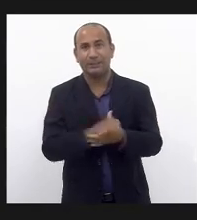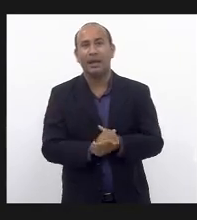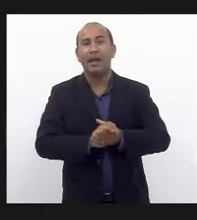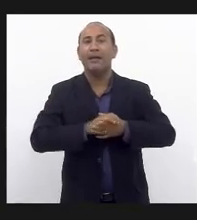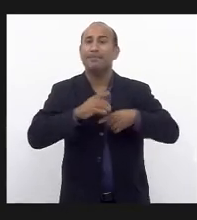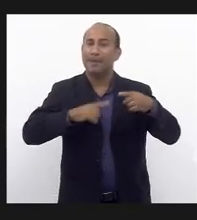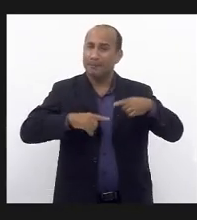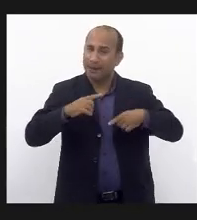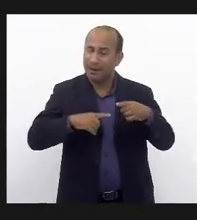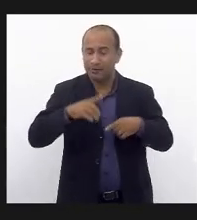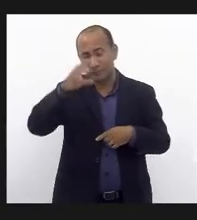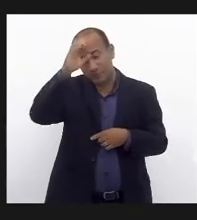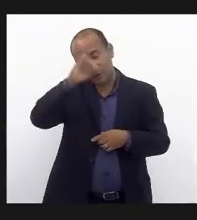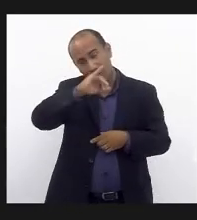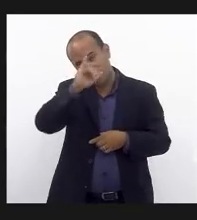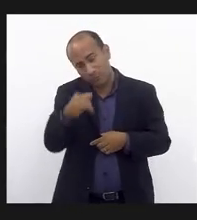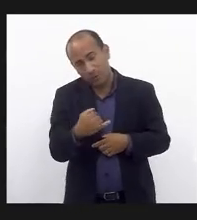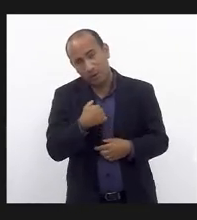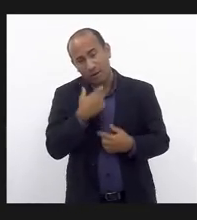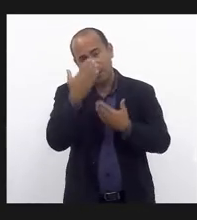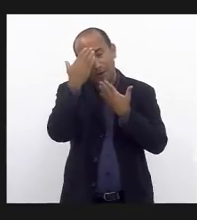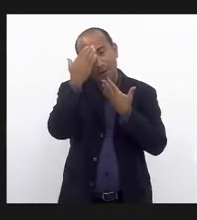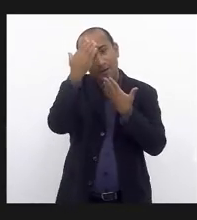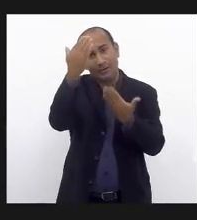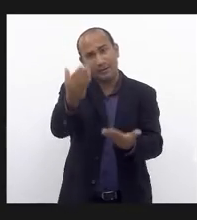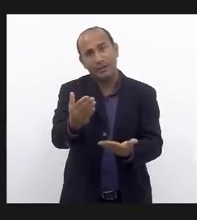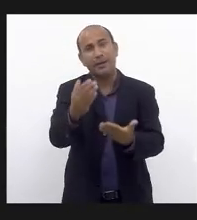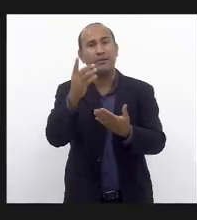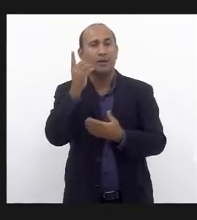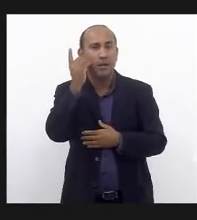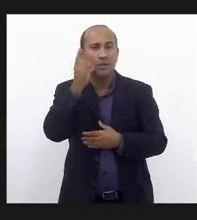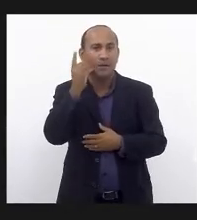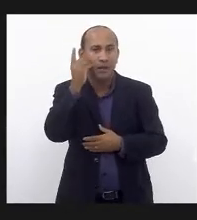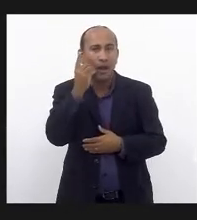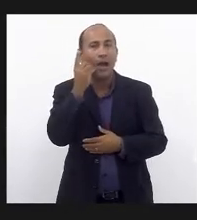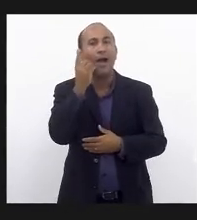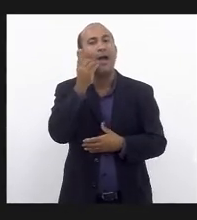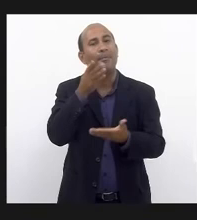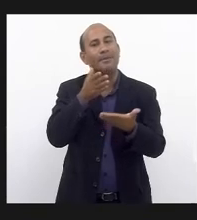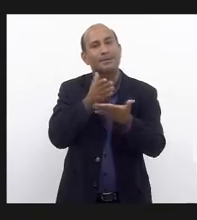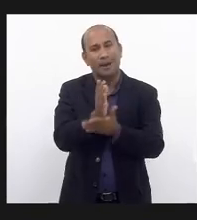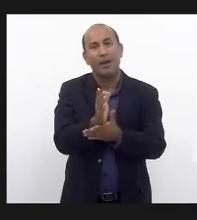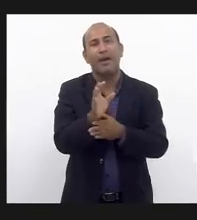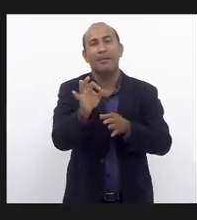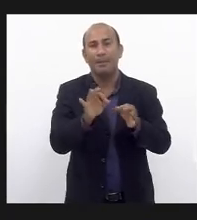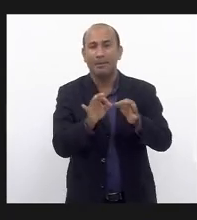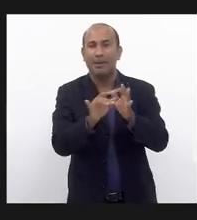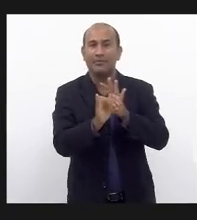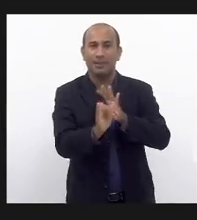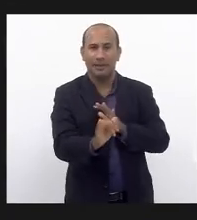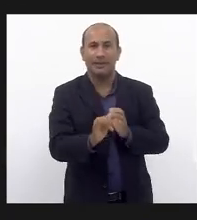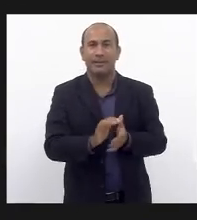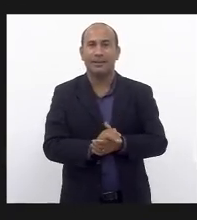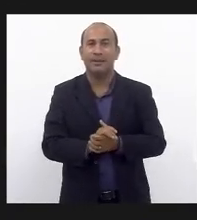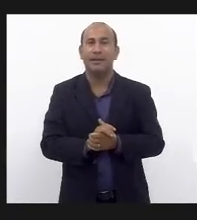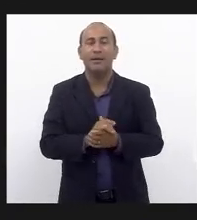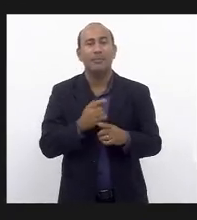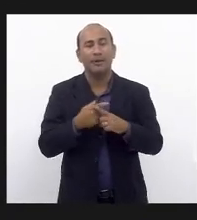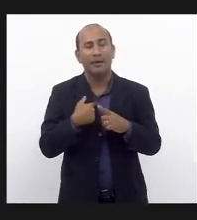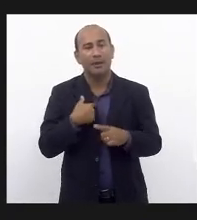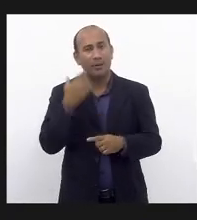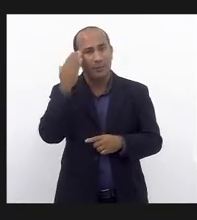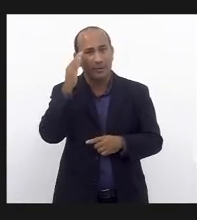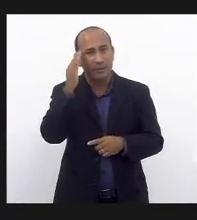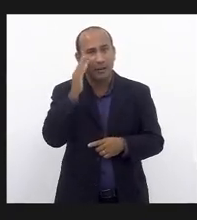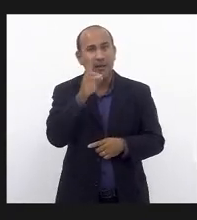debate, então, Tia Ju, eu agradeço, né, aos parlamentares que aprovaram esse projeto de lei, que eu entendo que